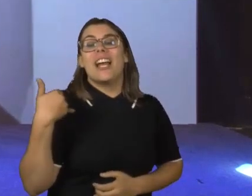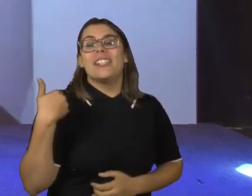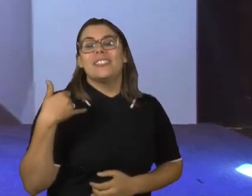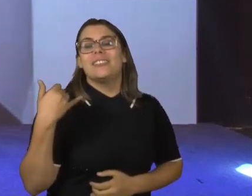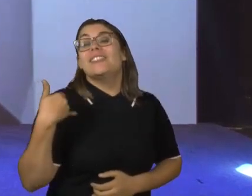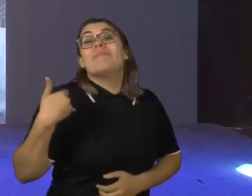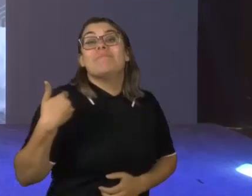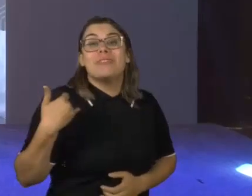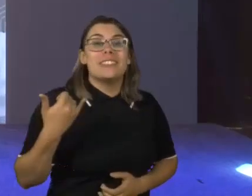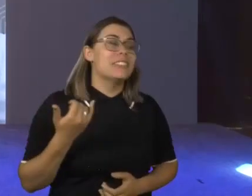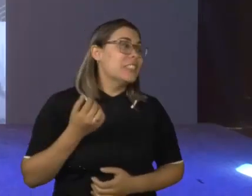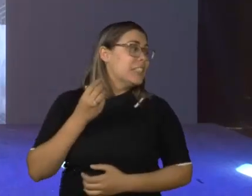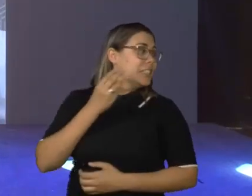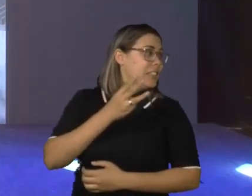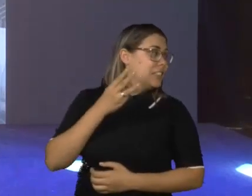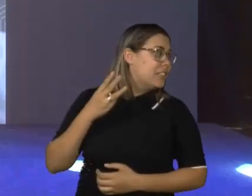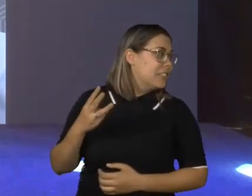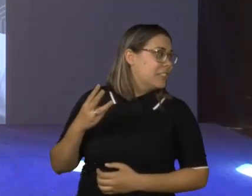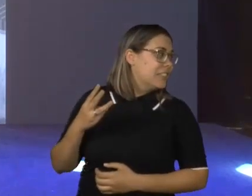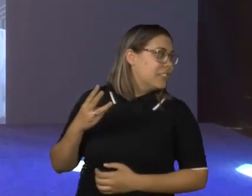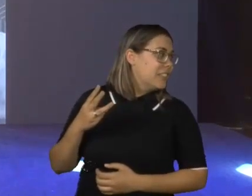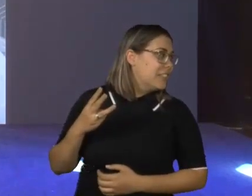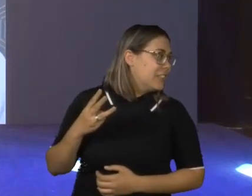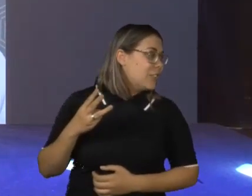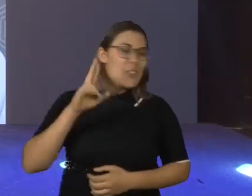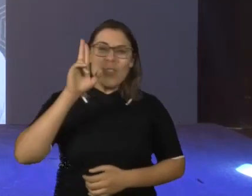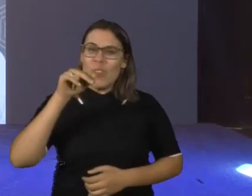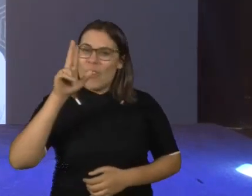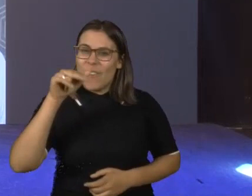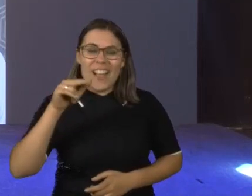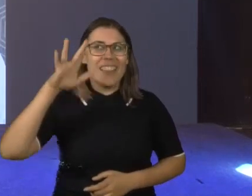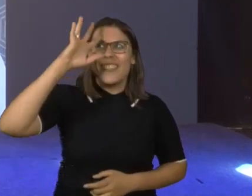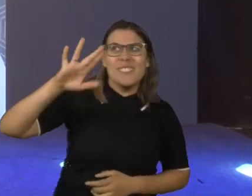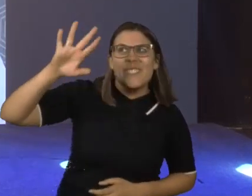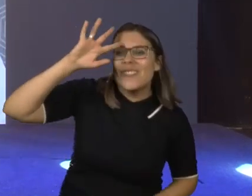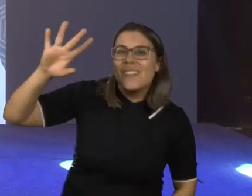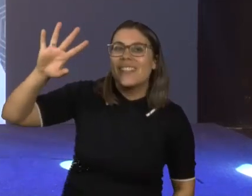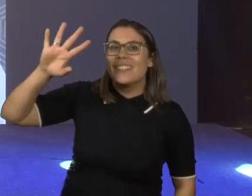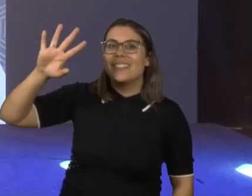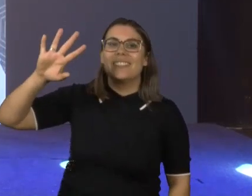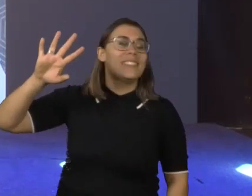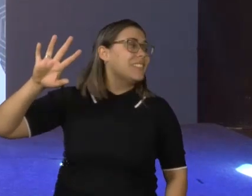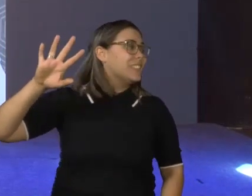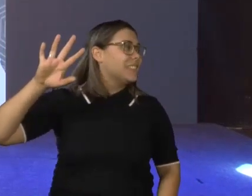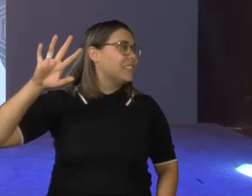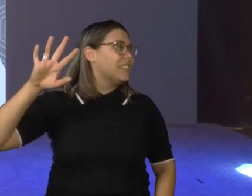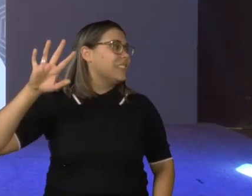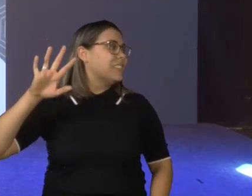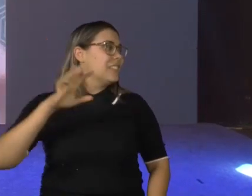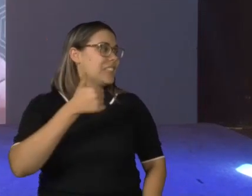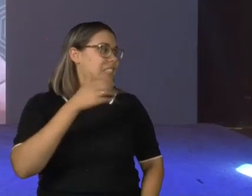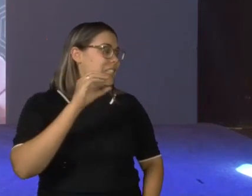33 anos, escritor do livro Nunca Deixe de Sonhar. Faz 10 anos que você escreveu esse livro, não é mesmo?